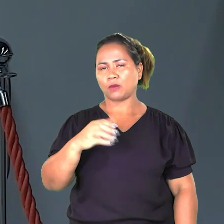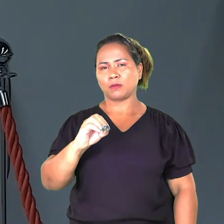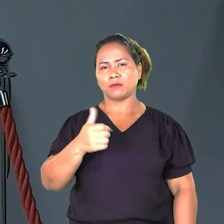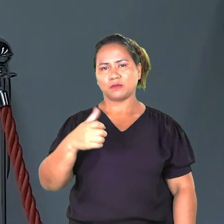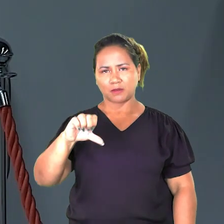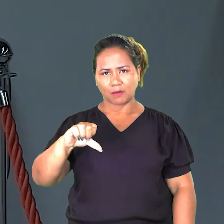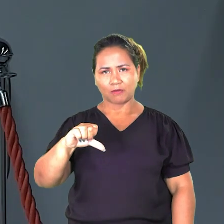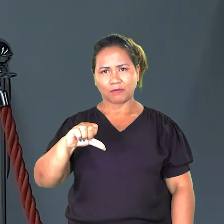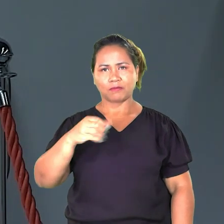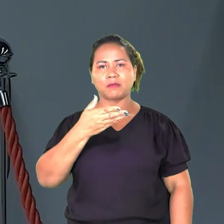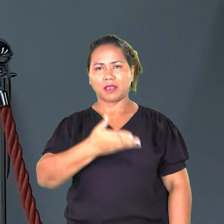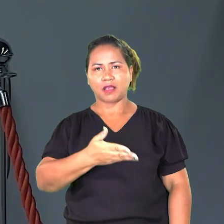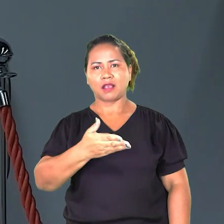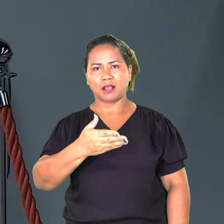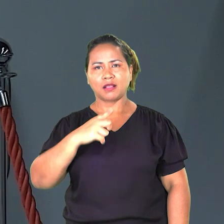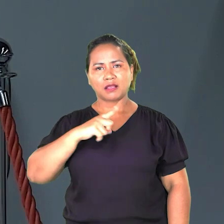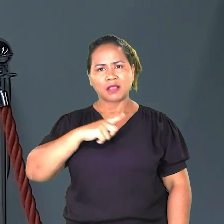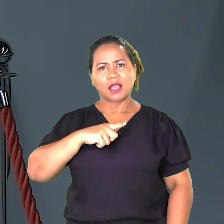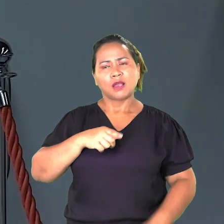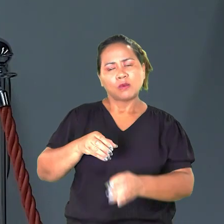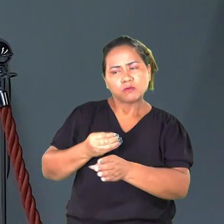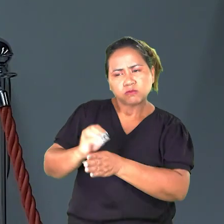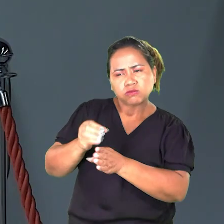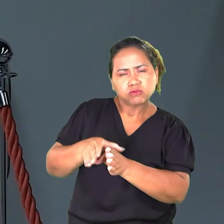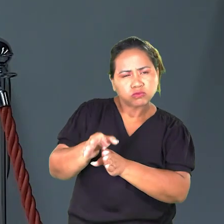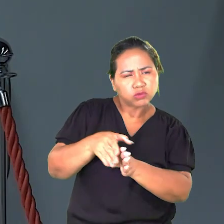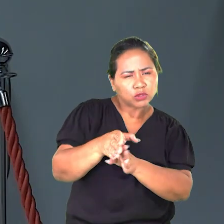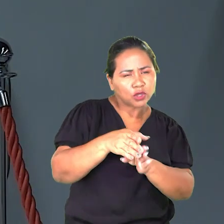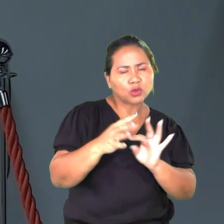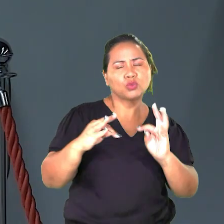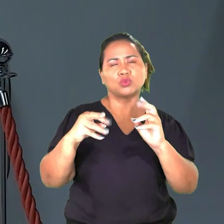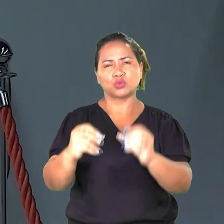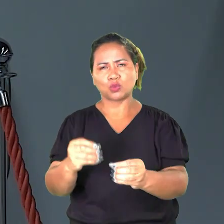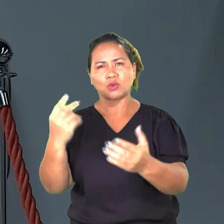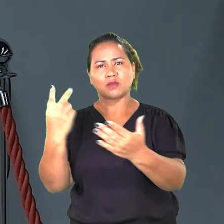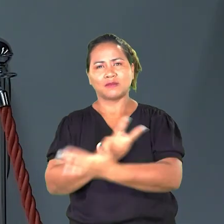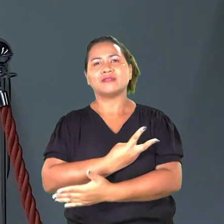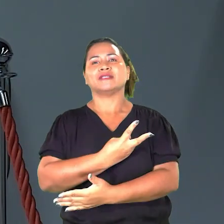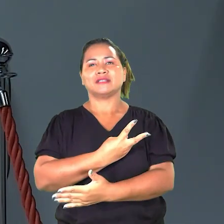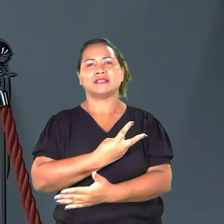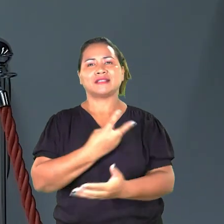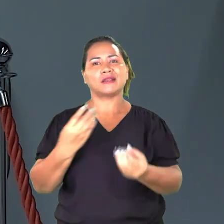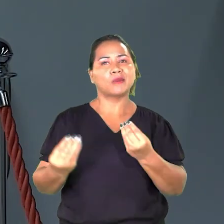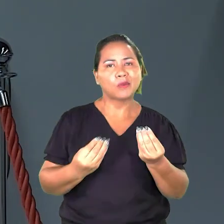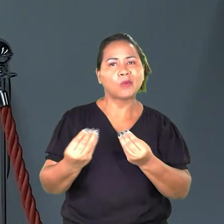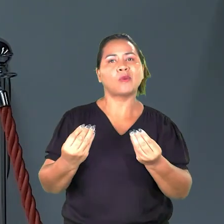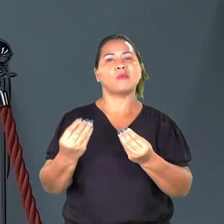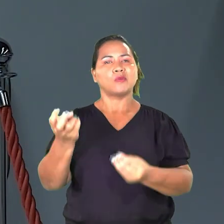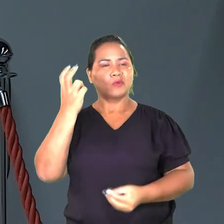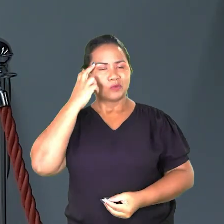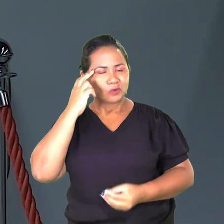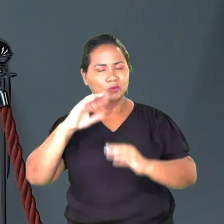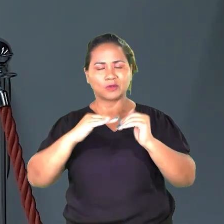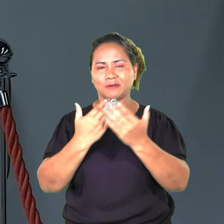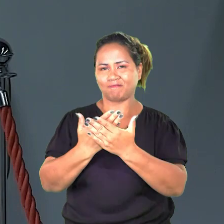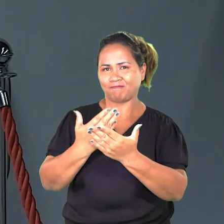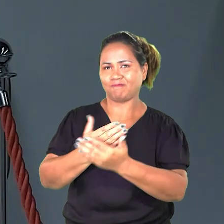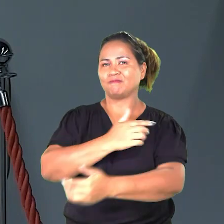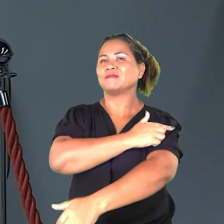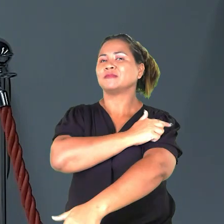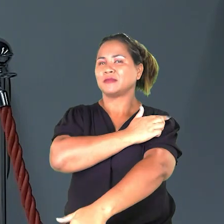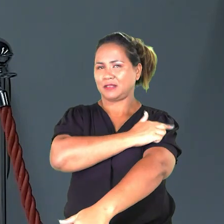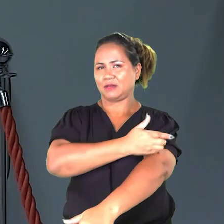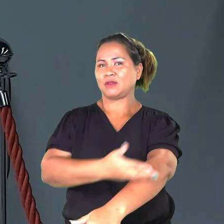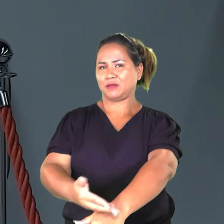2019. Paulo Bonfim deu, como se diz, régua e compasso para que o CEMEL pudesse buscar seus caminhos de pesquisa